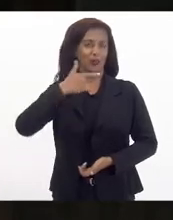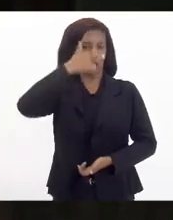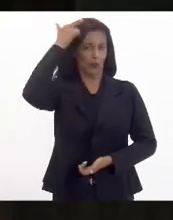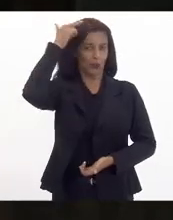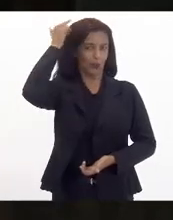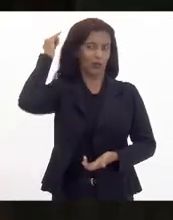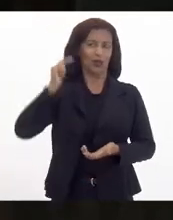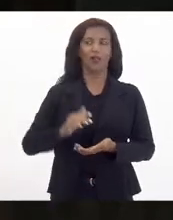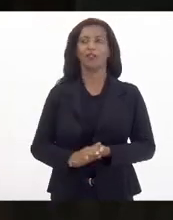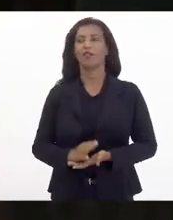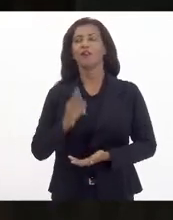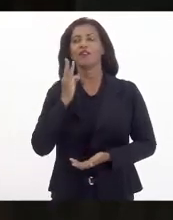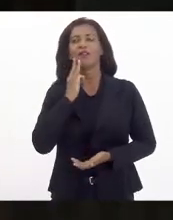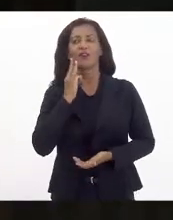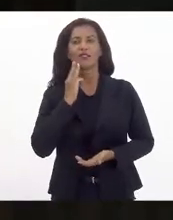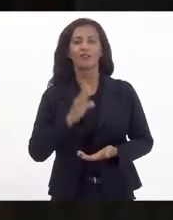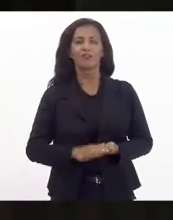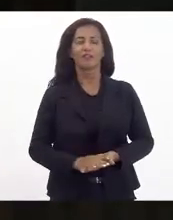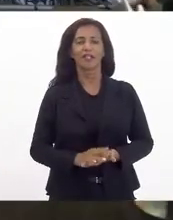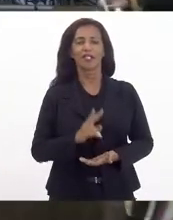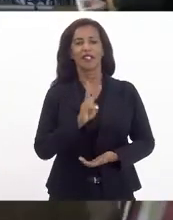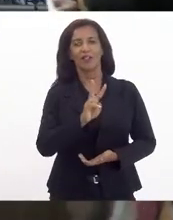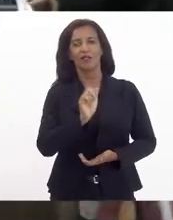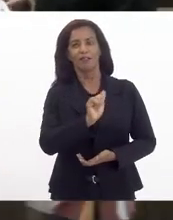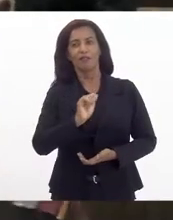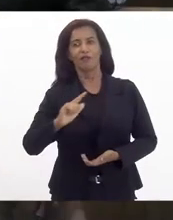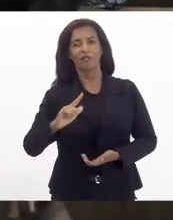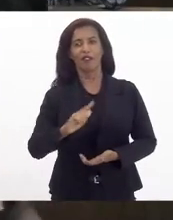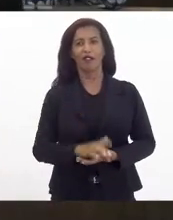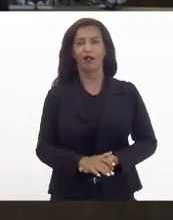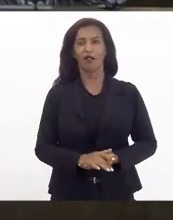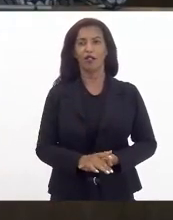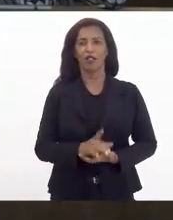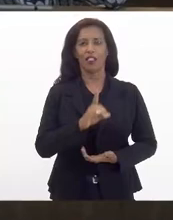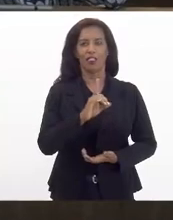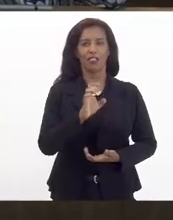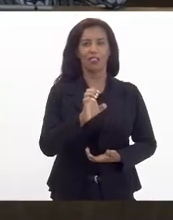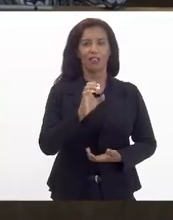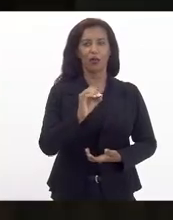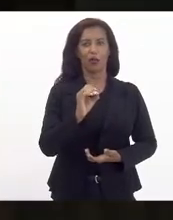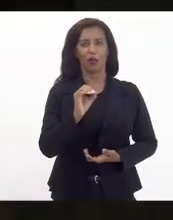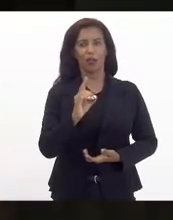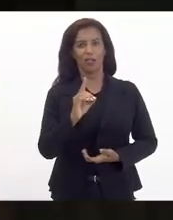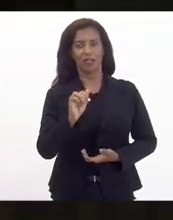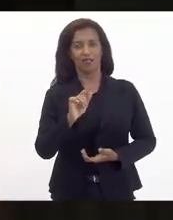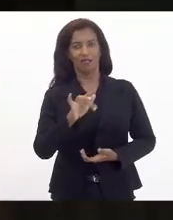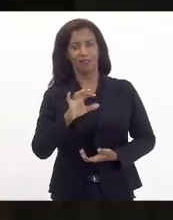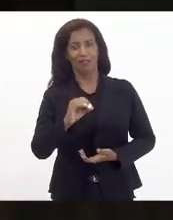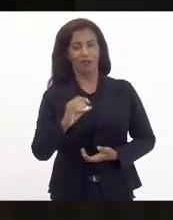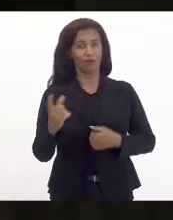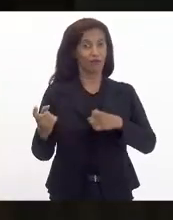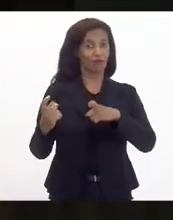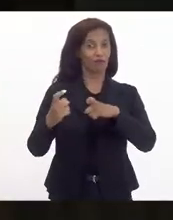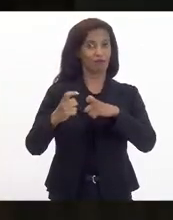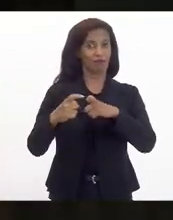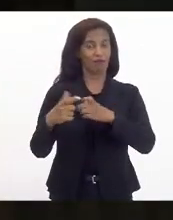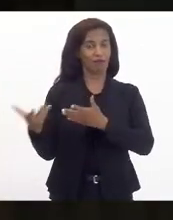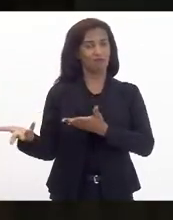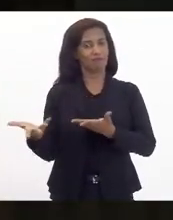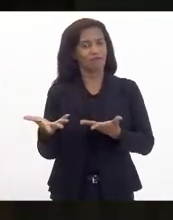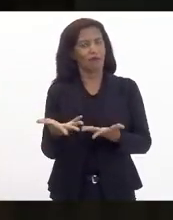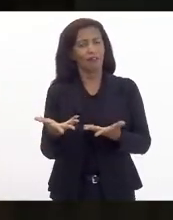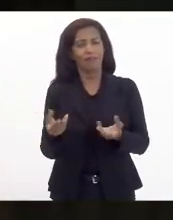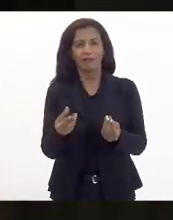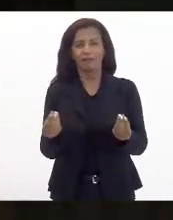falar aqui Deputado waldeck Deputado Val do Ceasa Deputado Doutor deodalto nosso querido médico que já trouxe